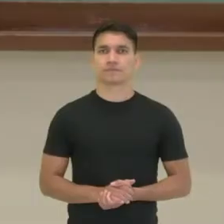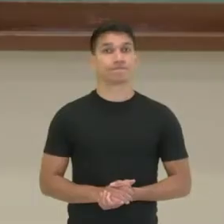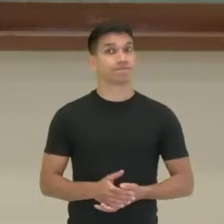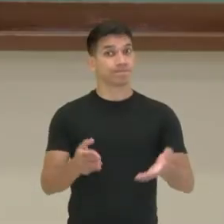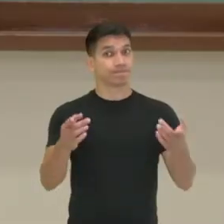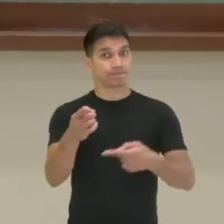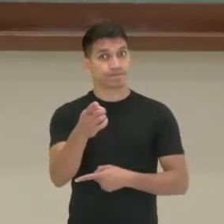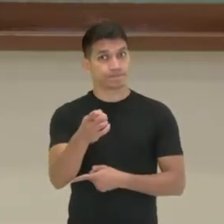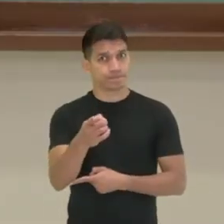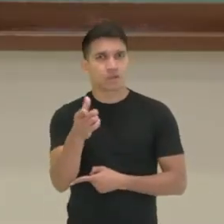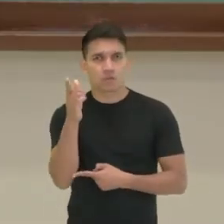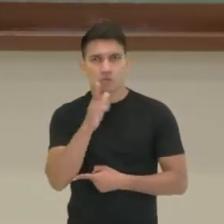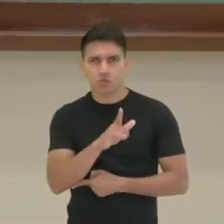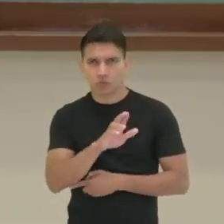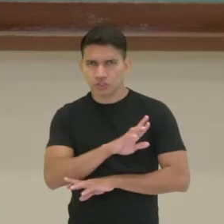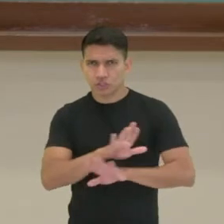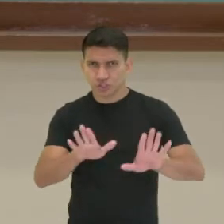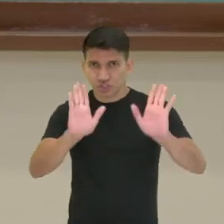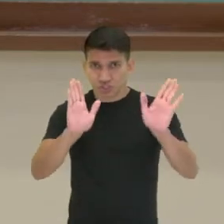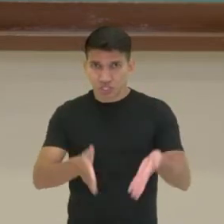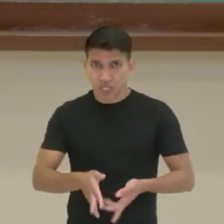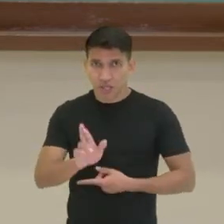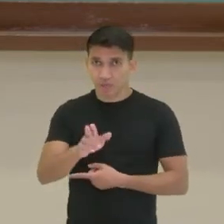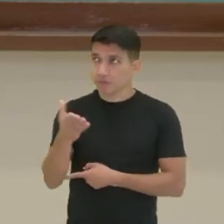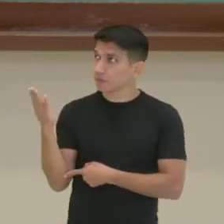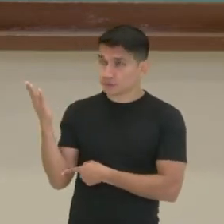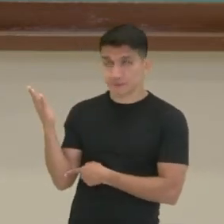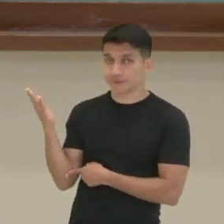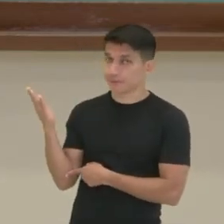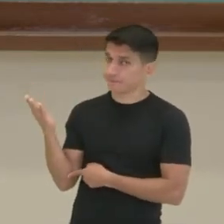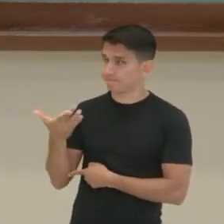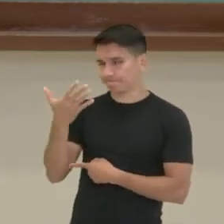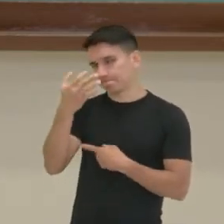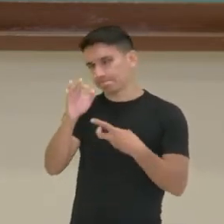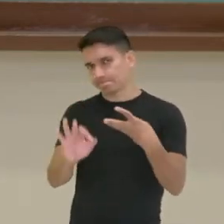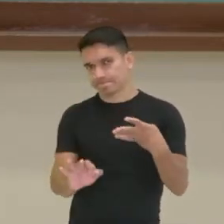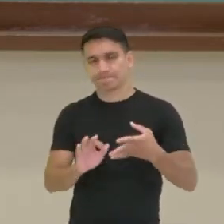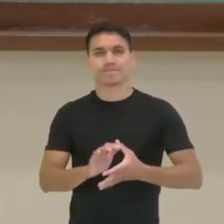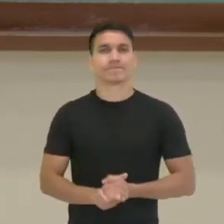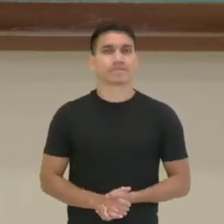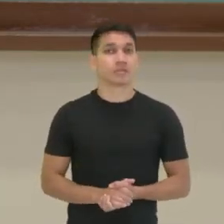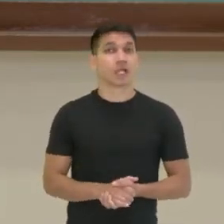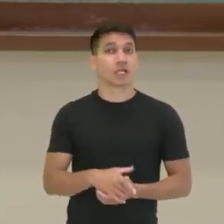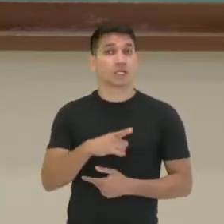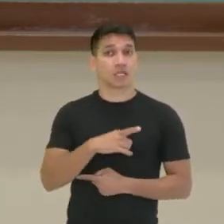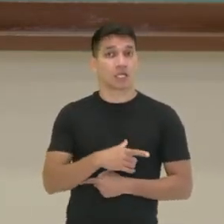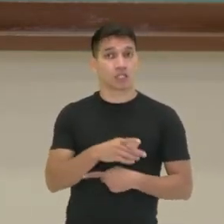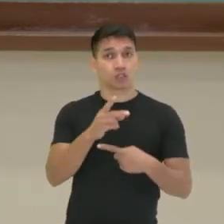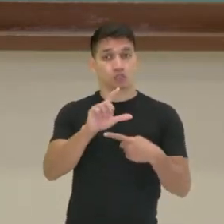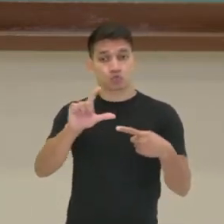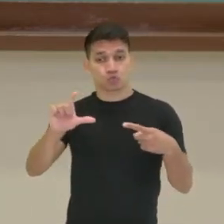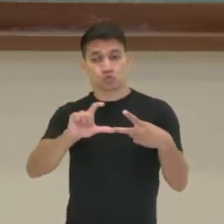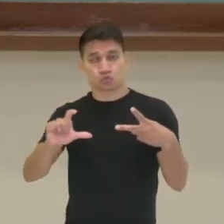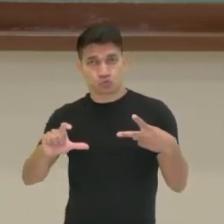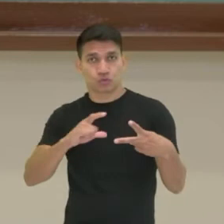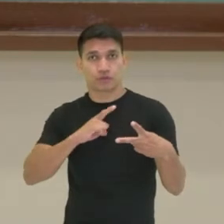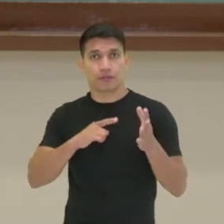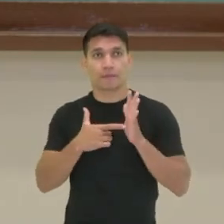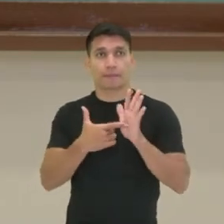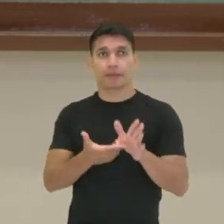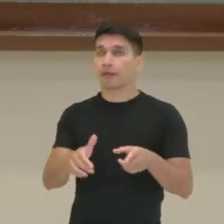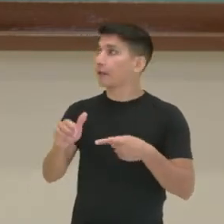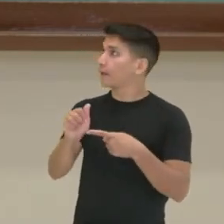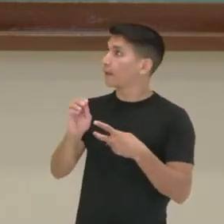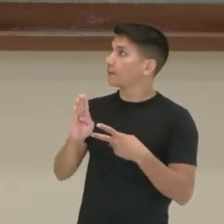E aí, meu cara e minha cara, já fizeram? Vamos corrigir? Bora lá então, hein? São dois períodos que nós temos aqui, né?